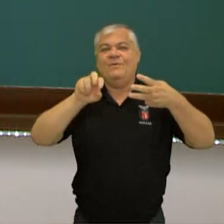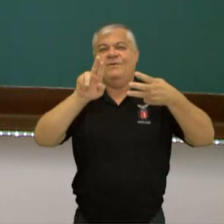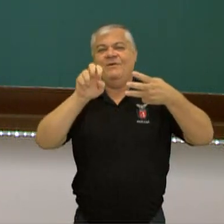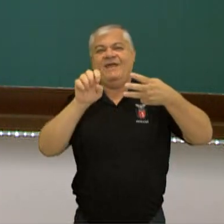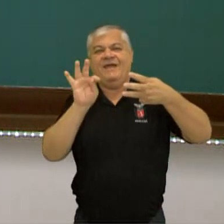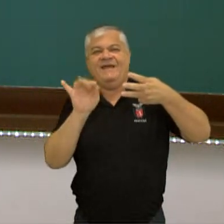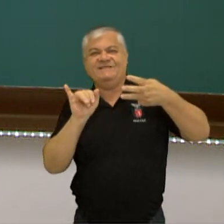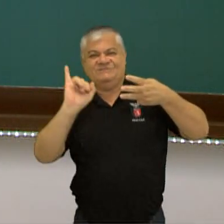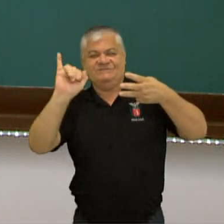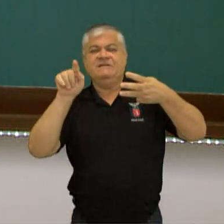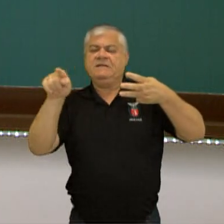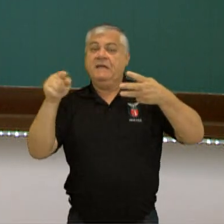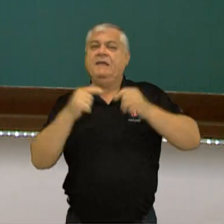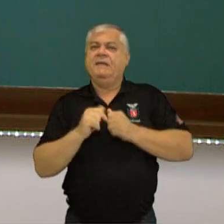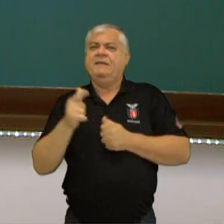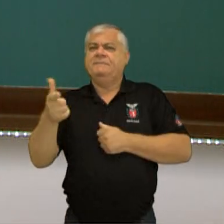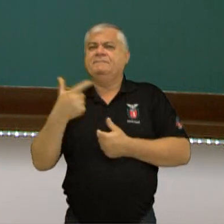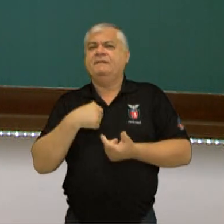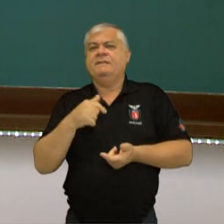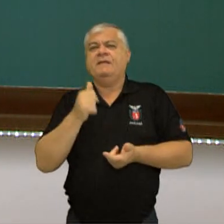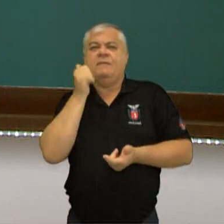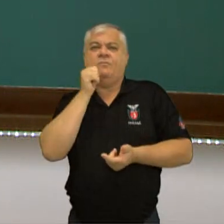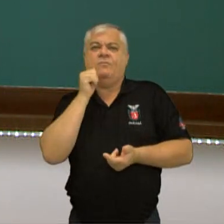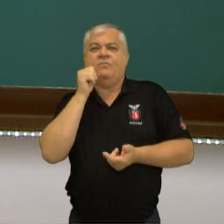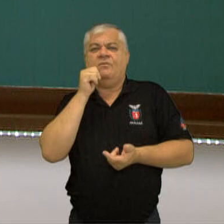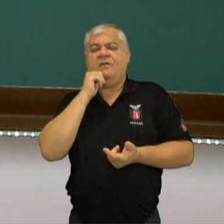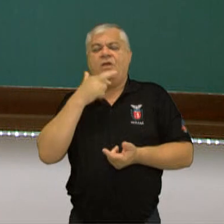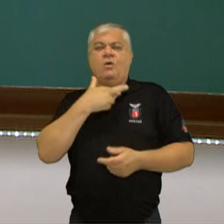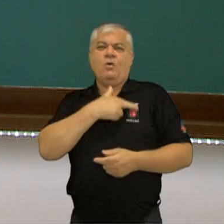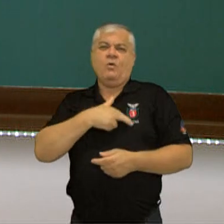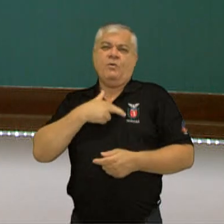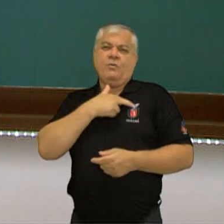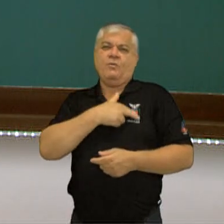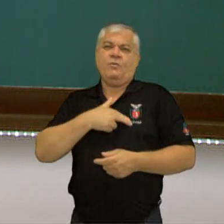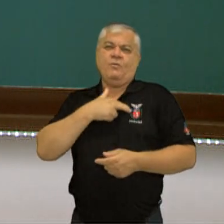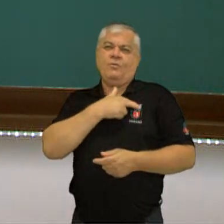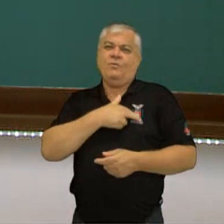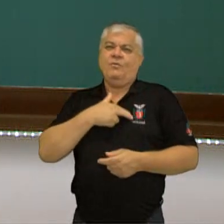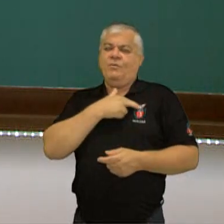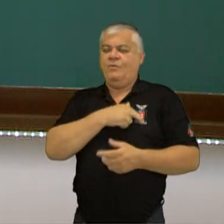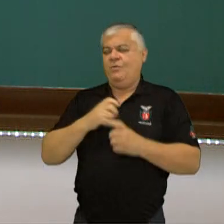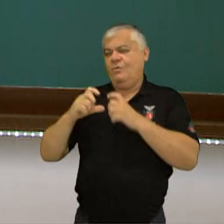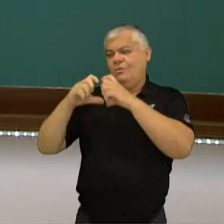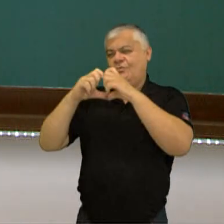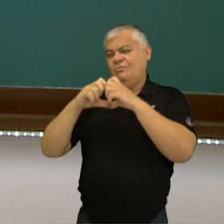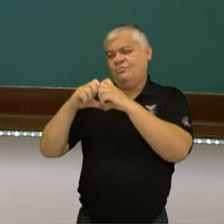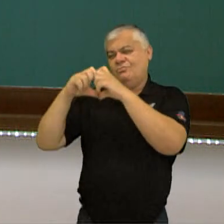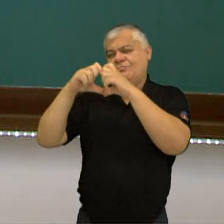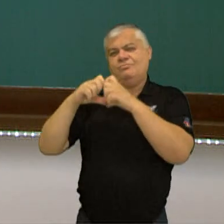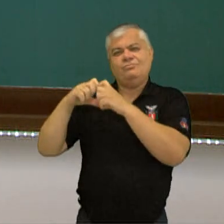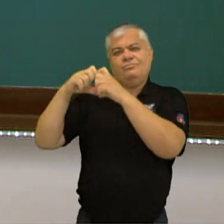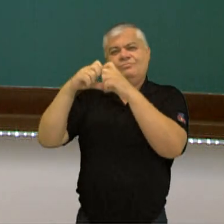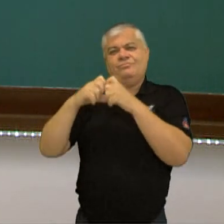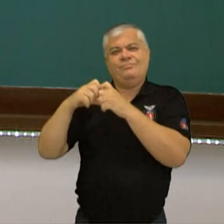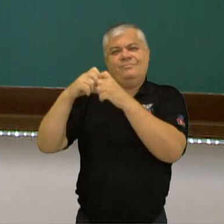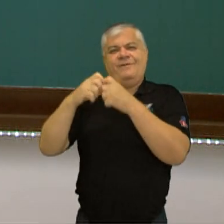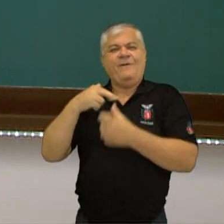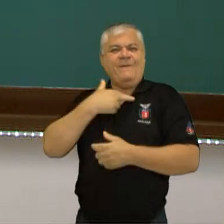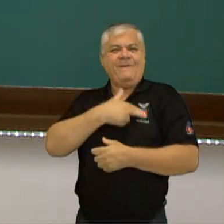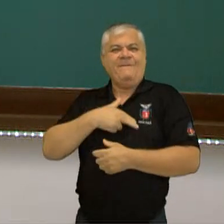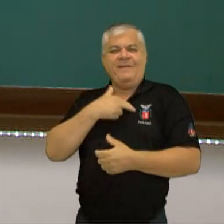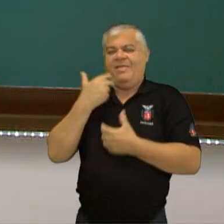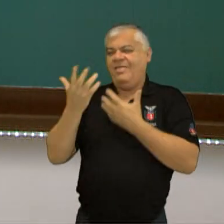Ou aí sempre aparece aquele mais malandrinho que quer roubar o coração da mocinha. Aí